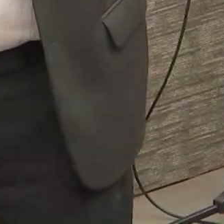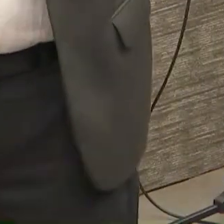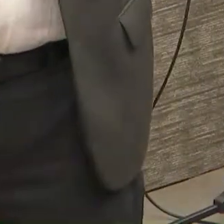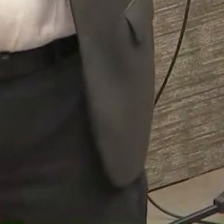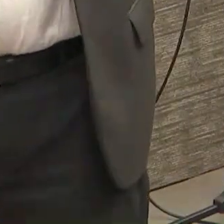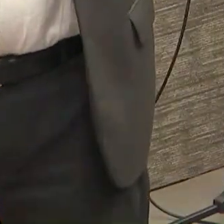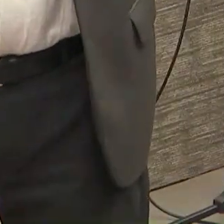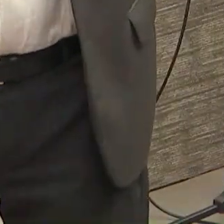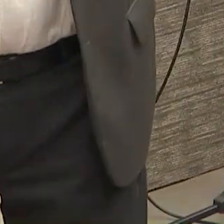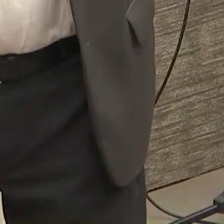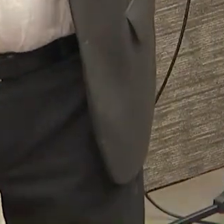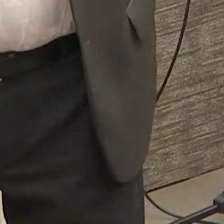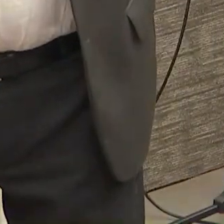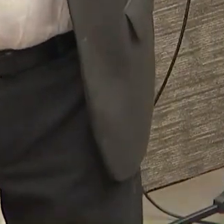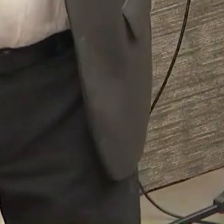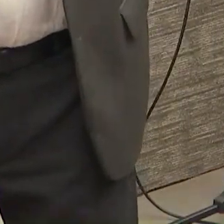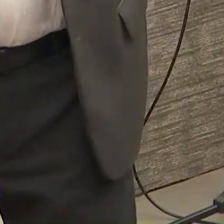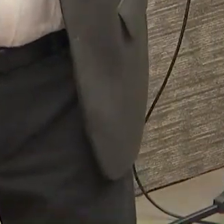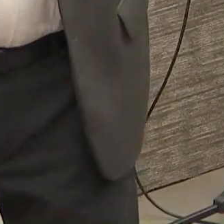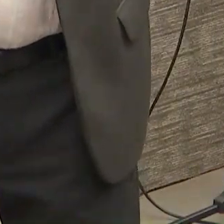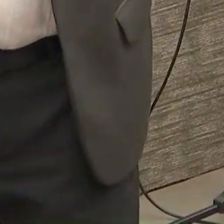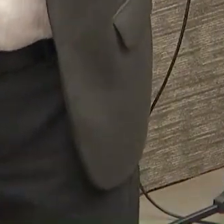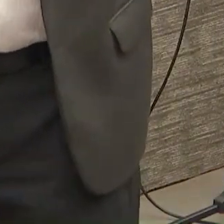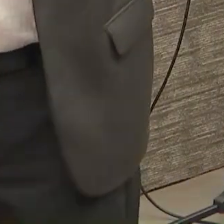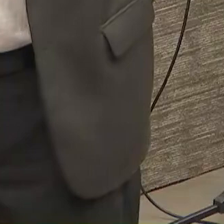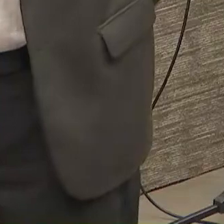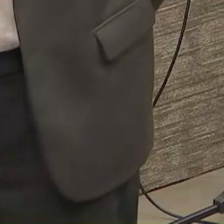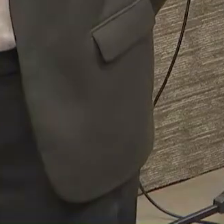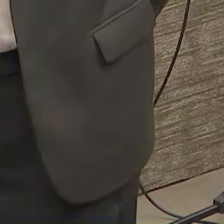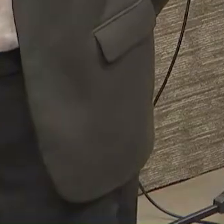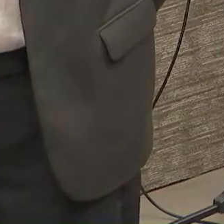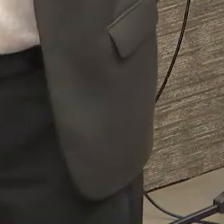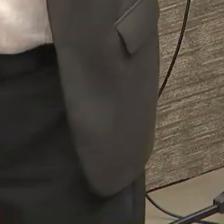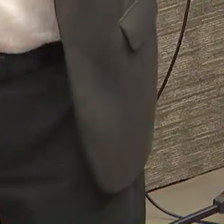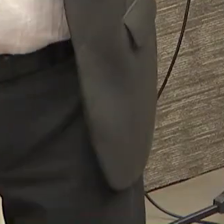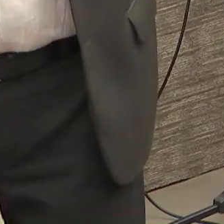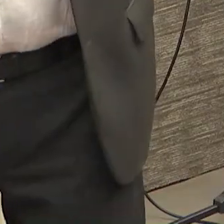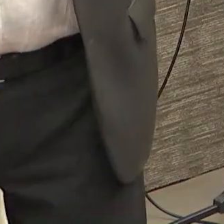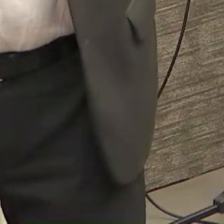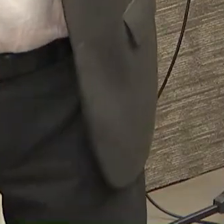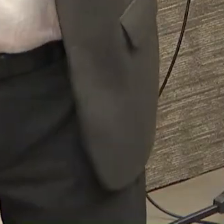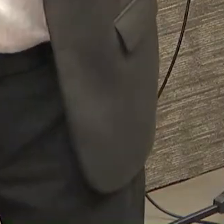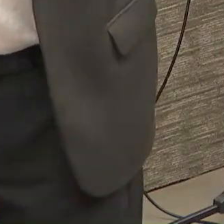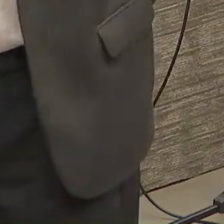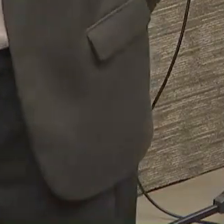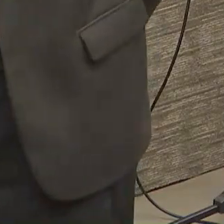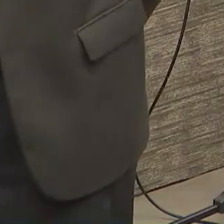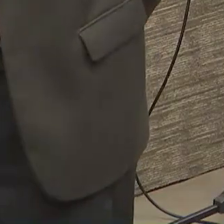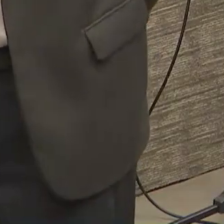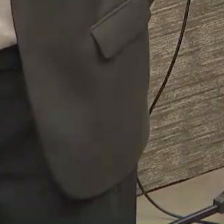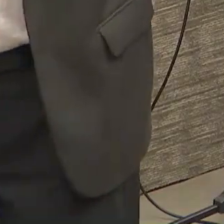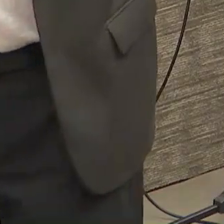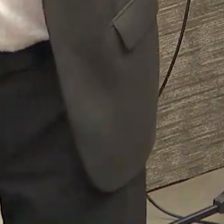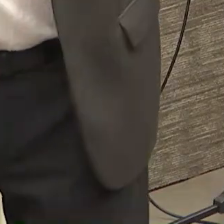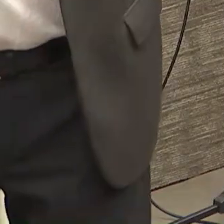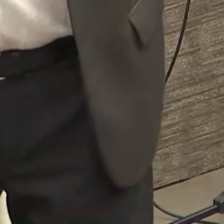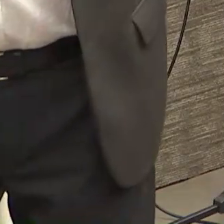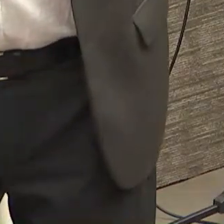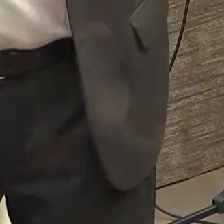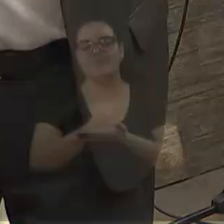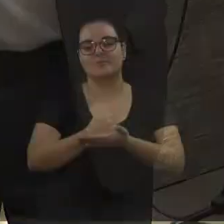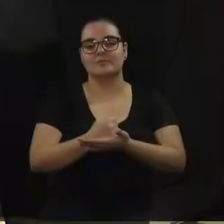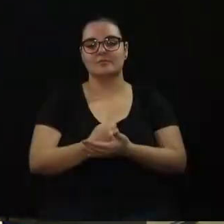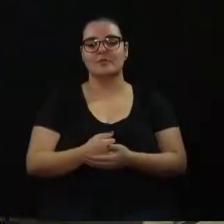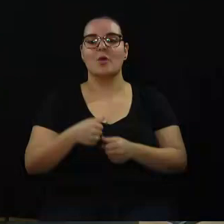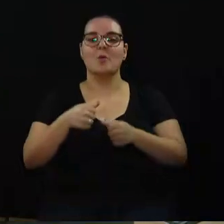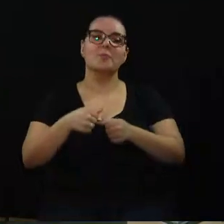aqui já tem bastante gente quem vai participar também é o vereador jorge da farmácia que já tem comigo ele que é presidente da comissão permanente